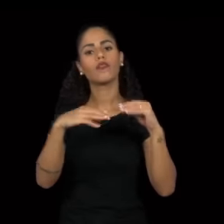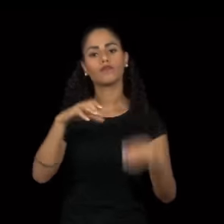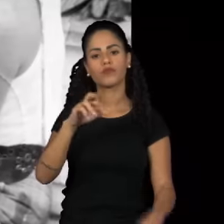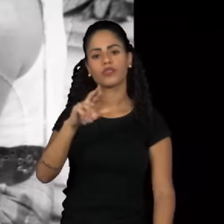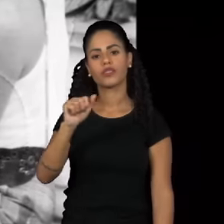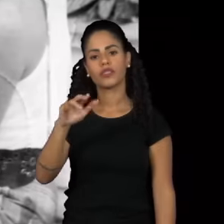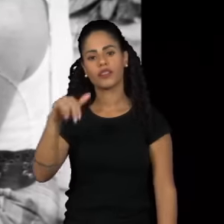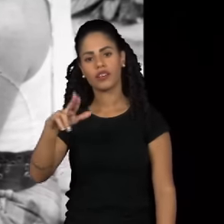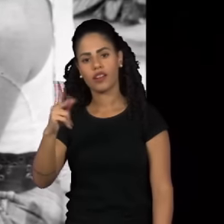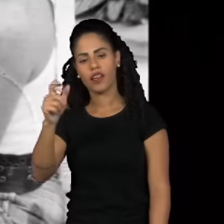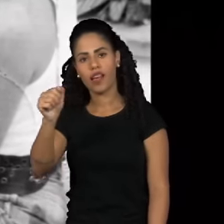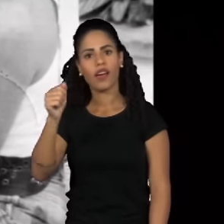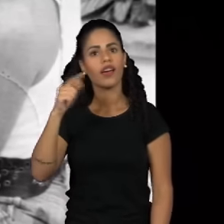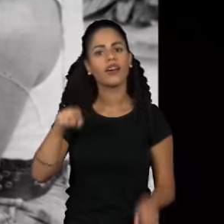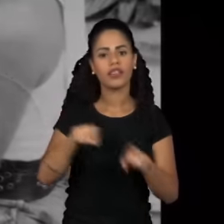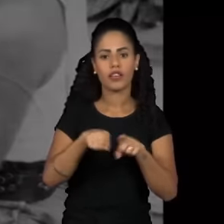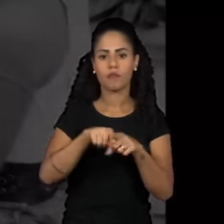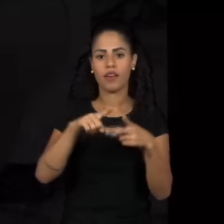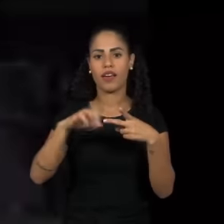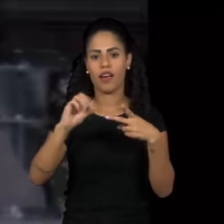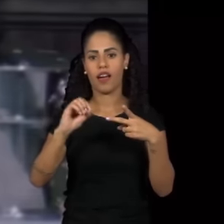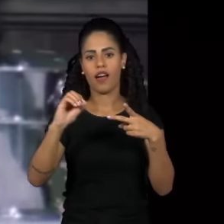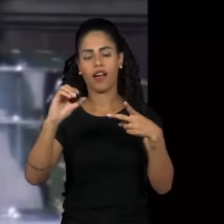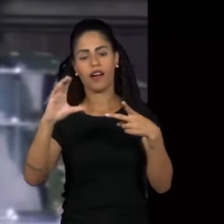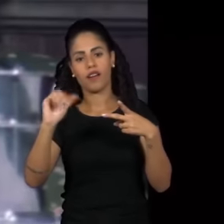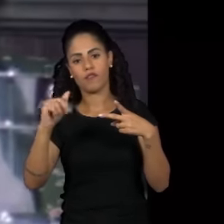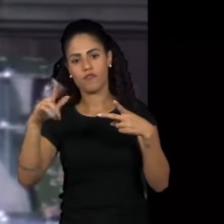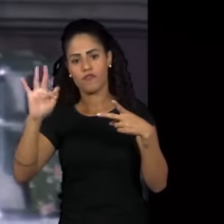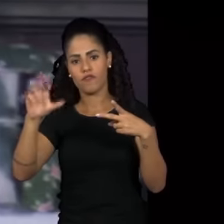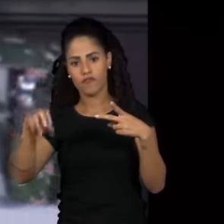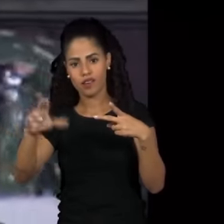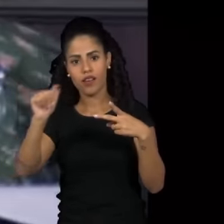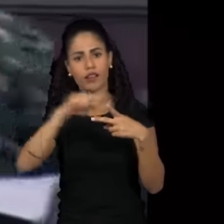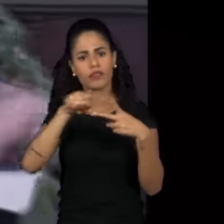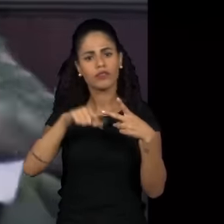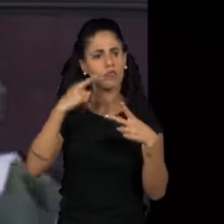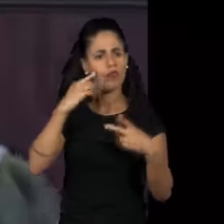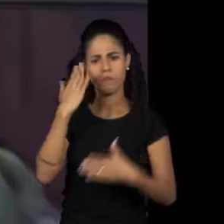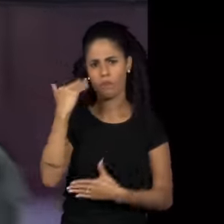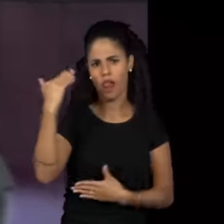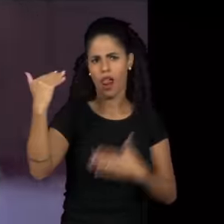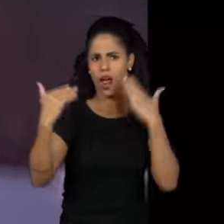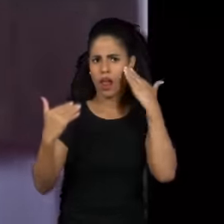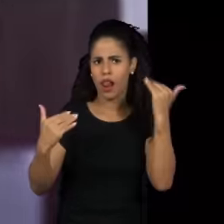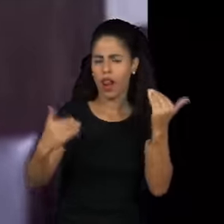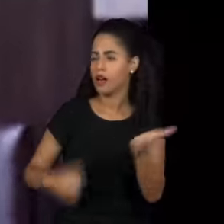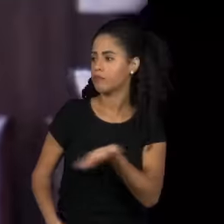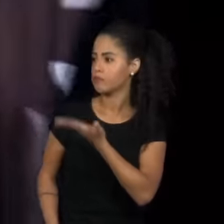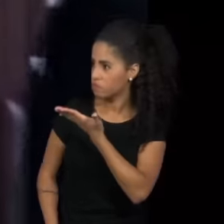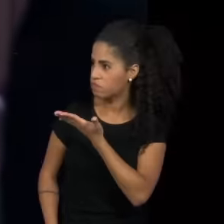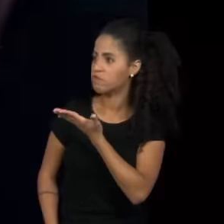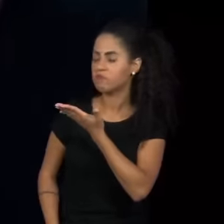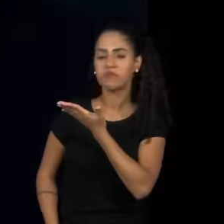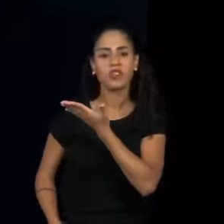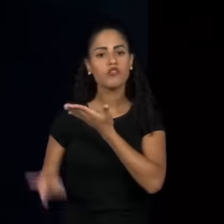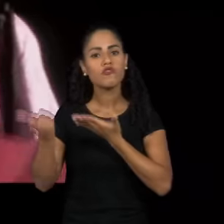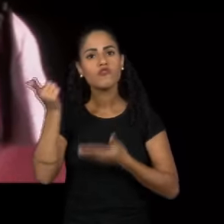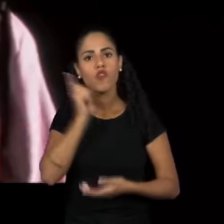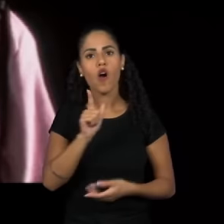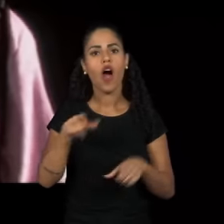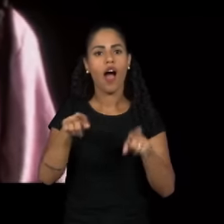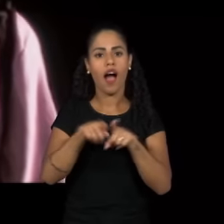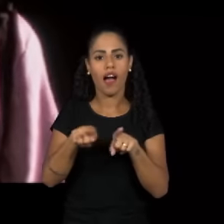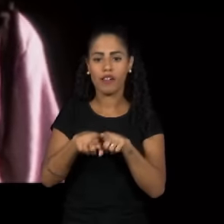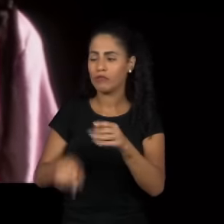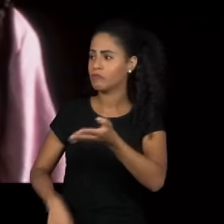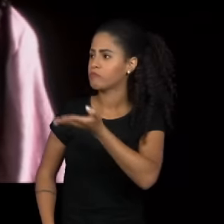O Cafona. No cinema, sua trajetória inclui grandes sucessos, como Bar Esperança, de Hugo Carvana, e Tieta